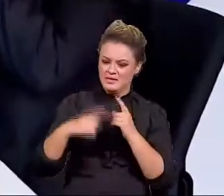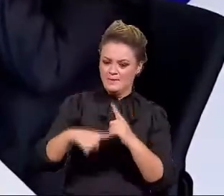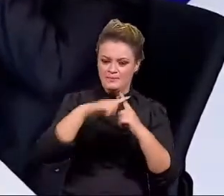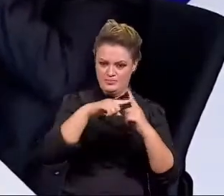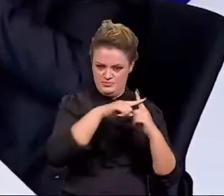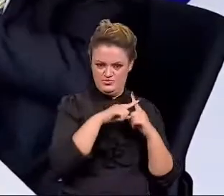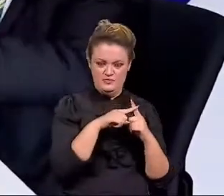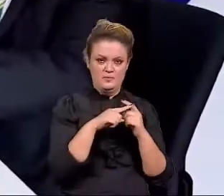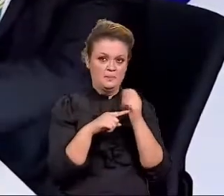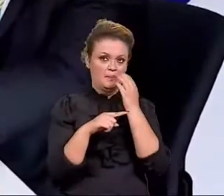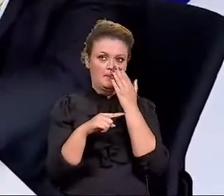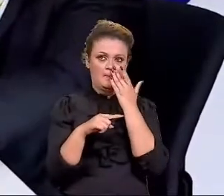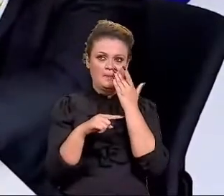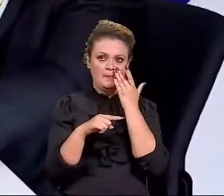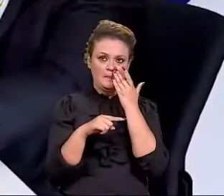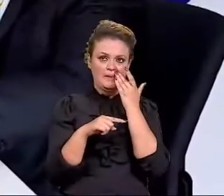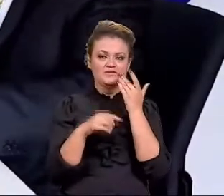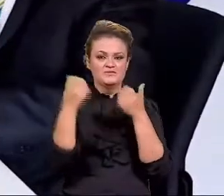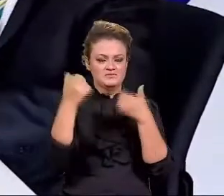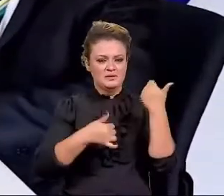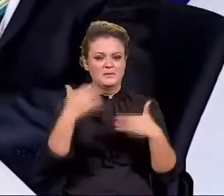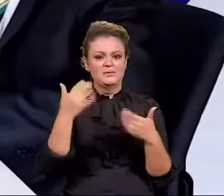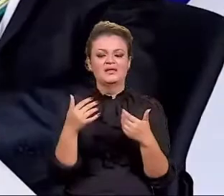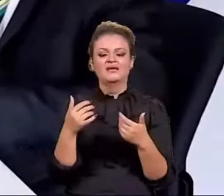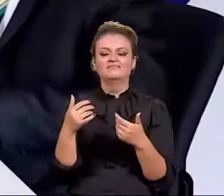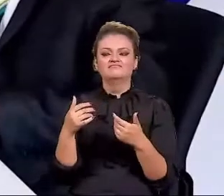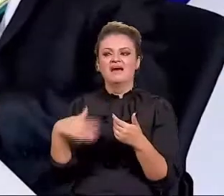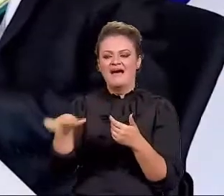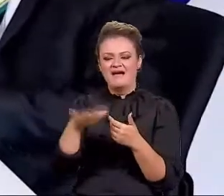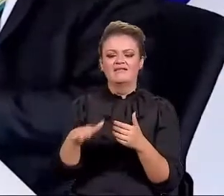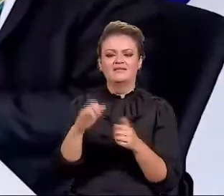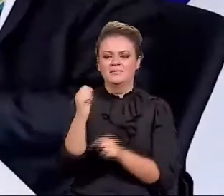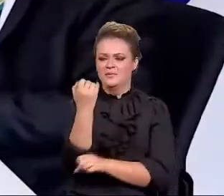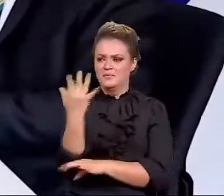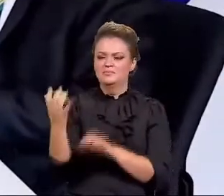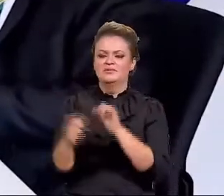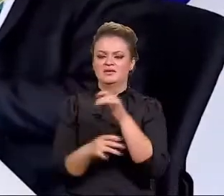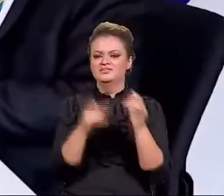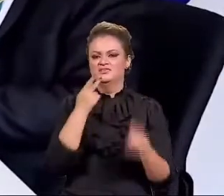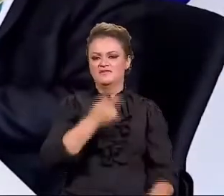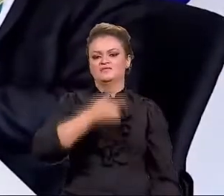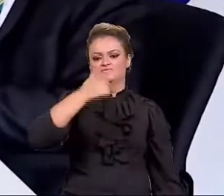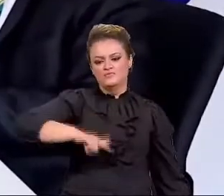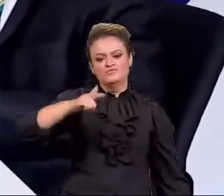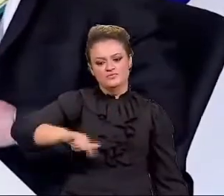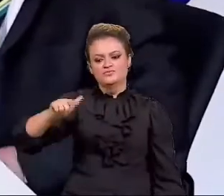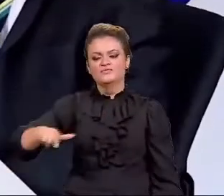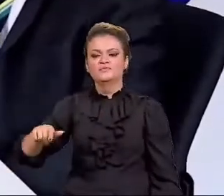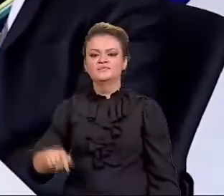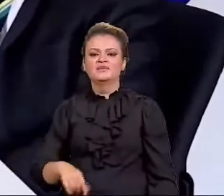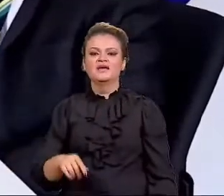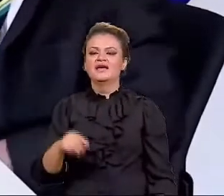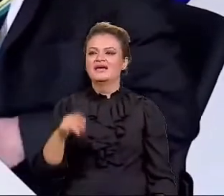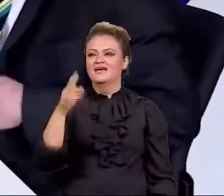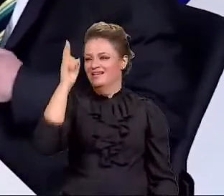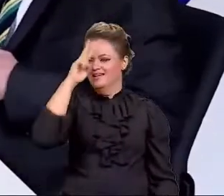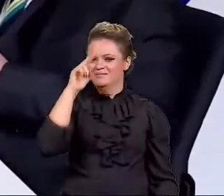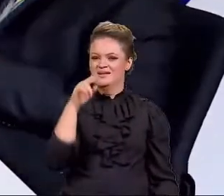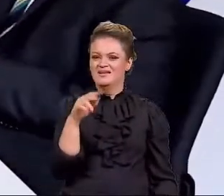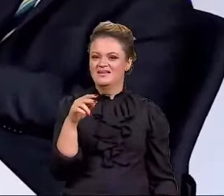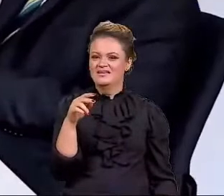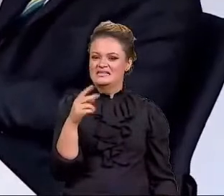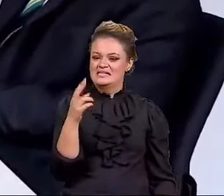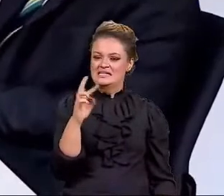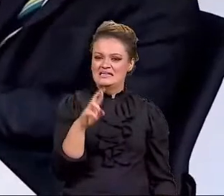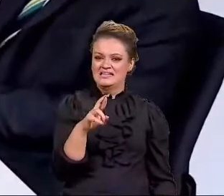do meio ambiente muito fortemente, mas por outro lado a gente vê, lembra, Rio 92, a gente está falando de 31 anos atrás, a gente já